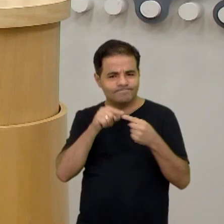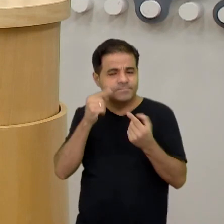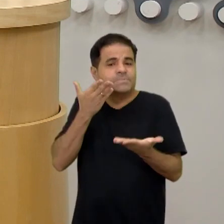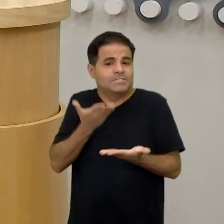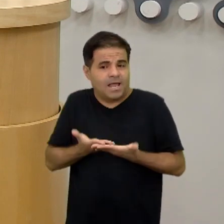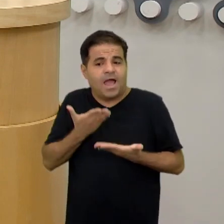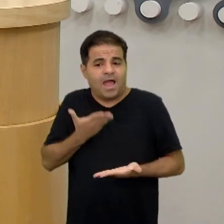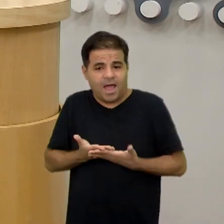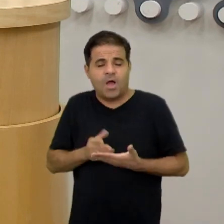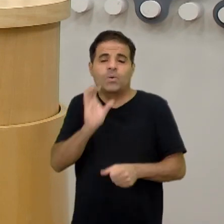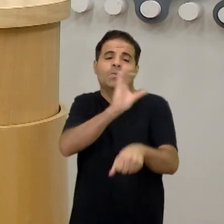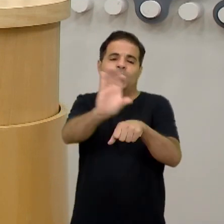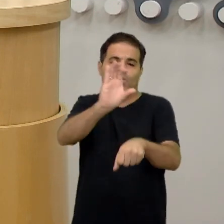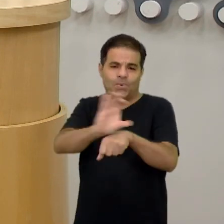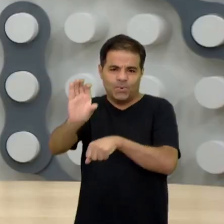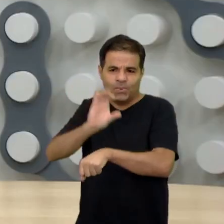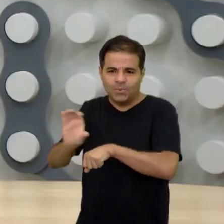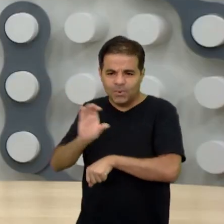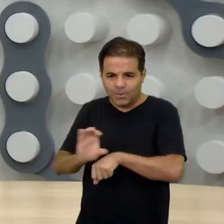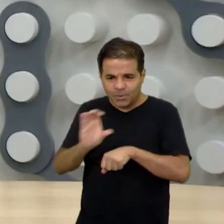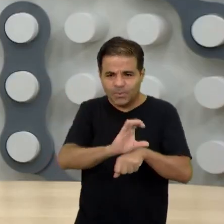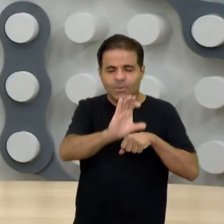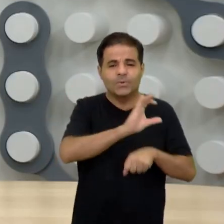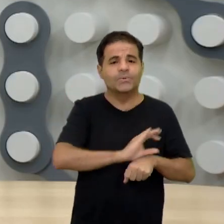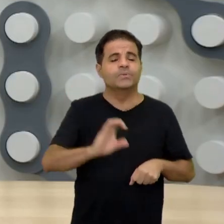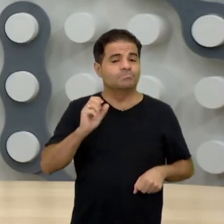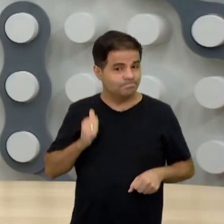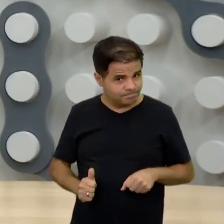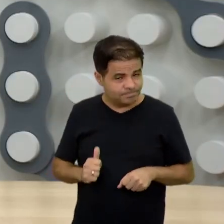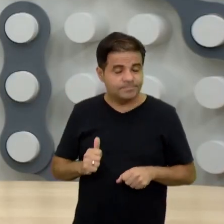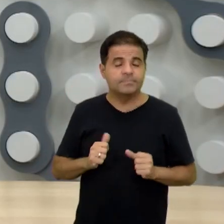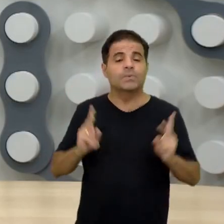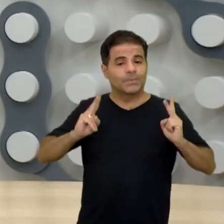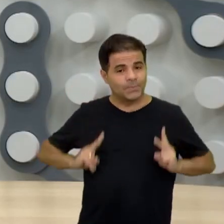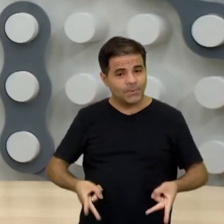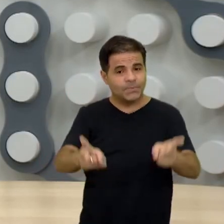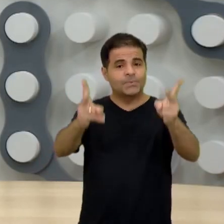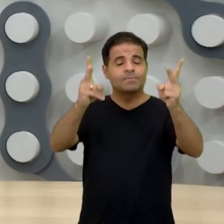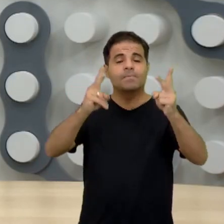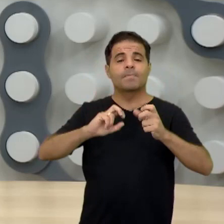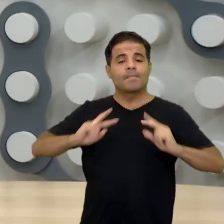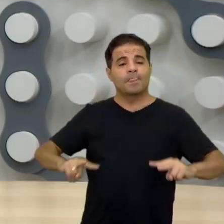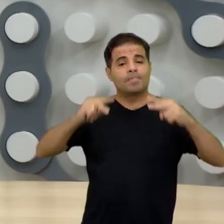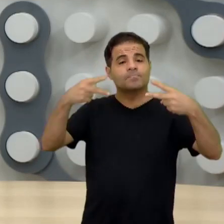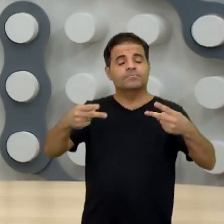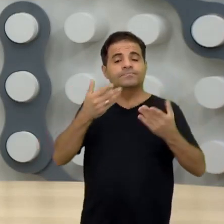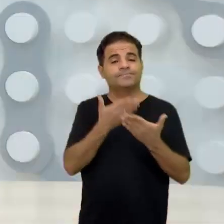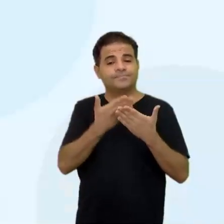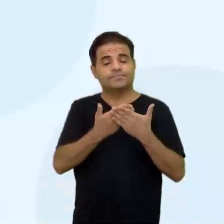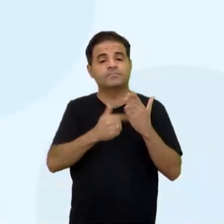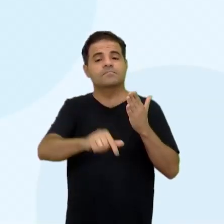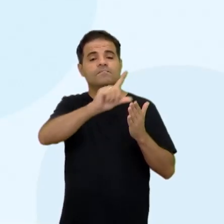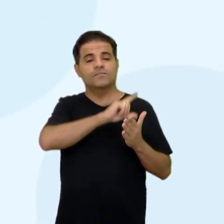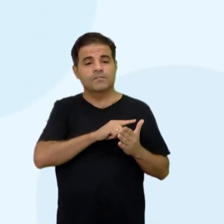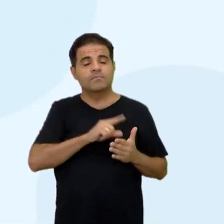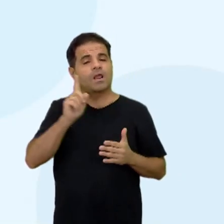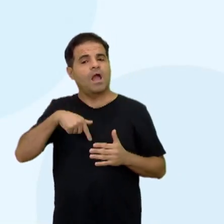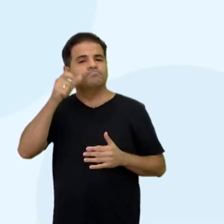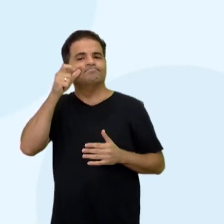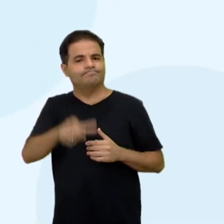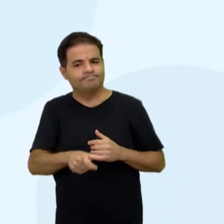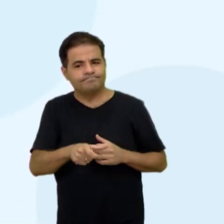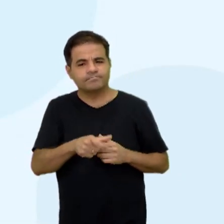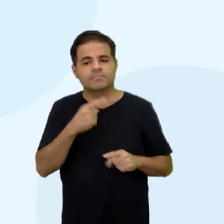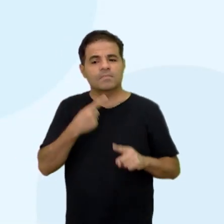aula, ao objetivo do curso, né, em si. Muito bem. Continuando então, o link com a aula anterior. Isso é super interessante